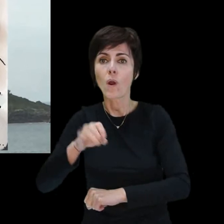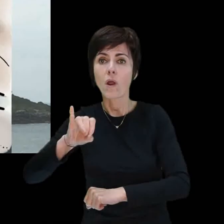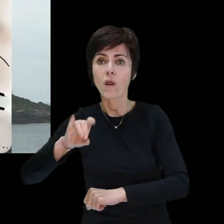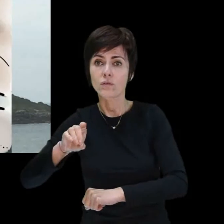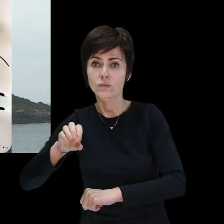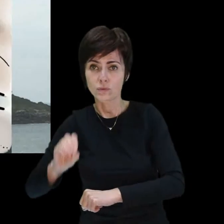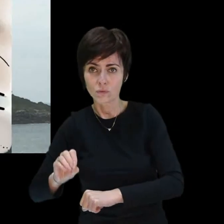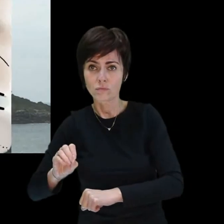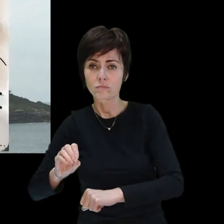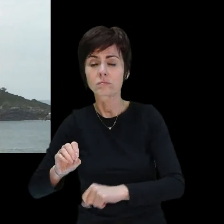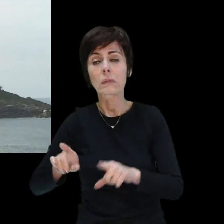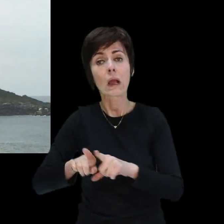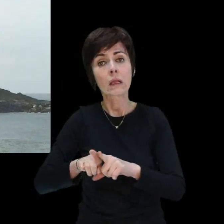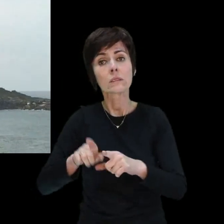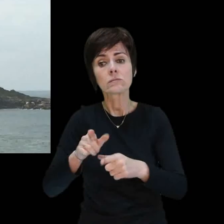são